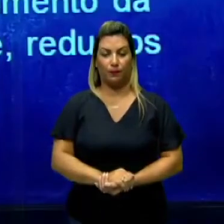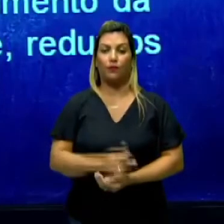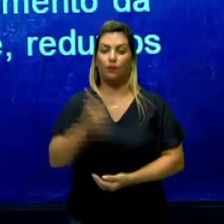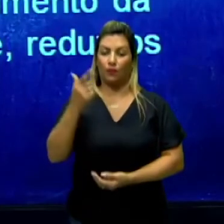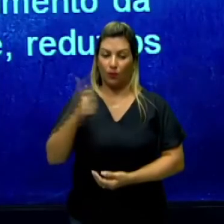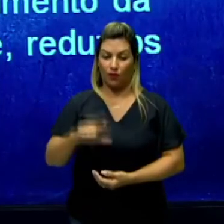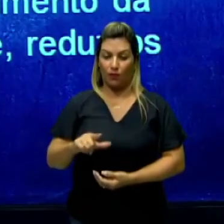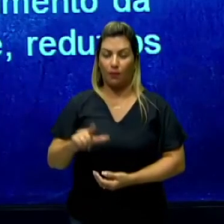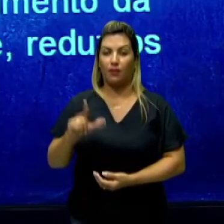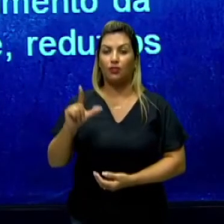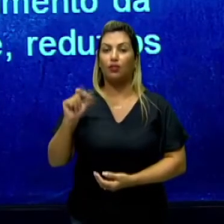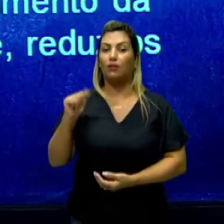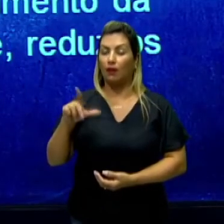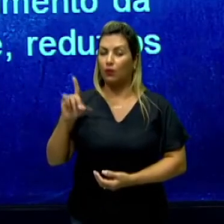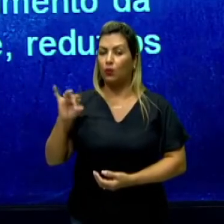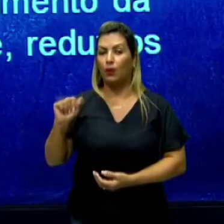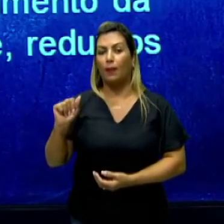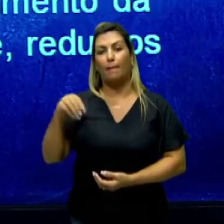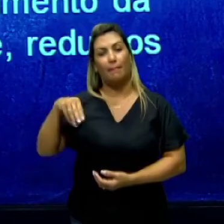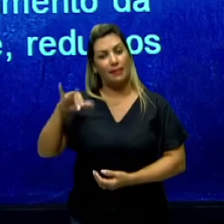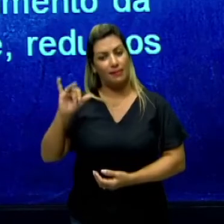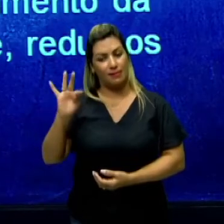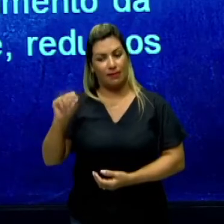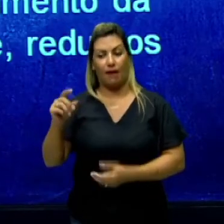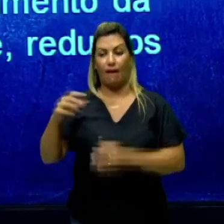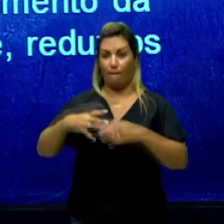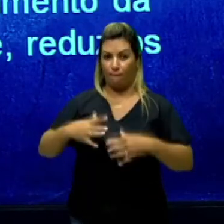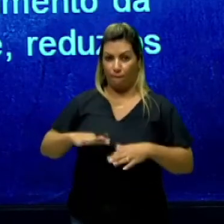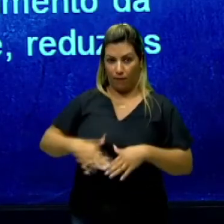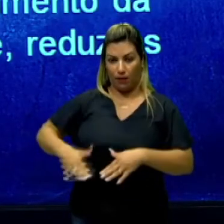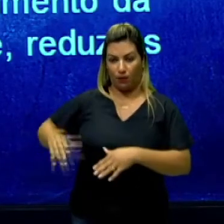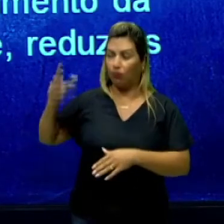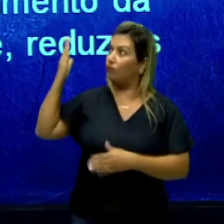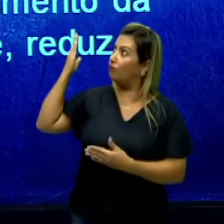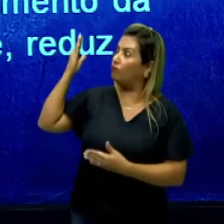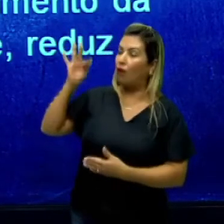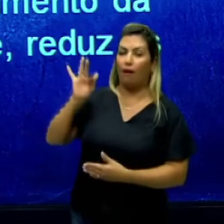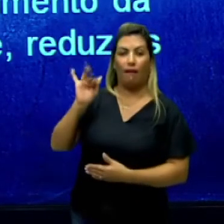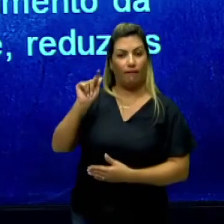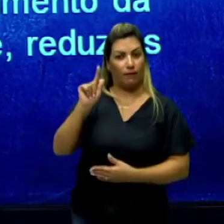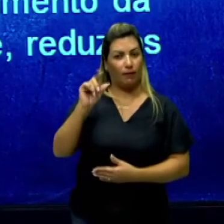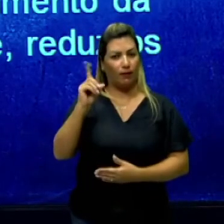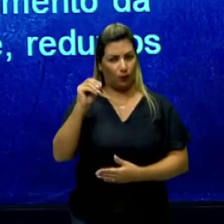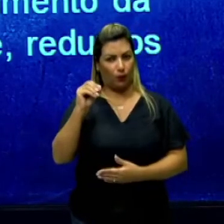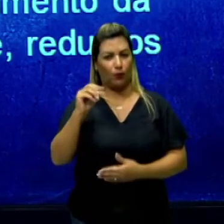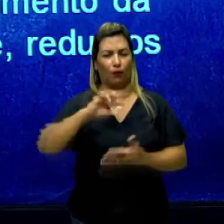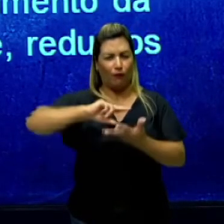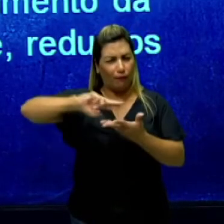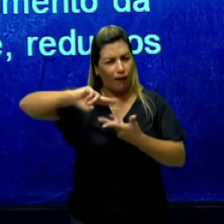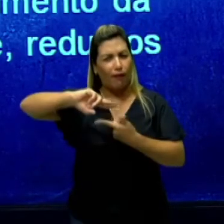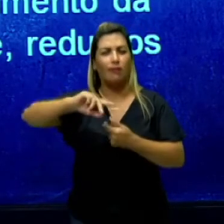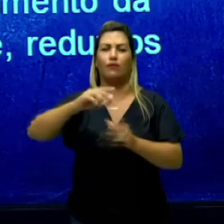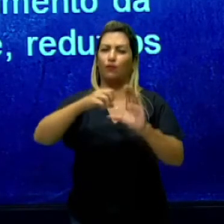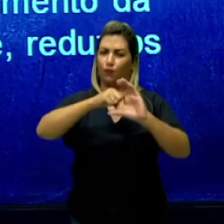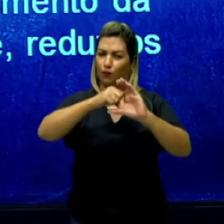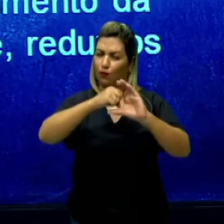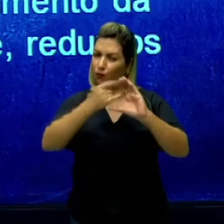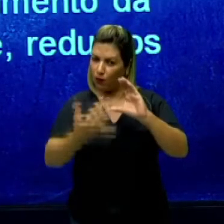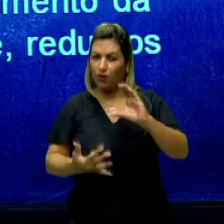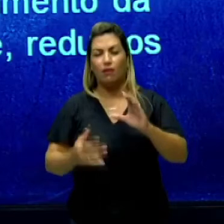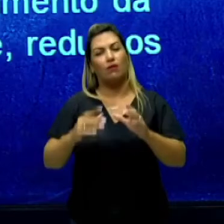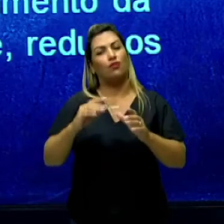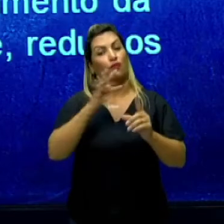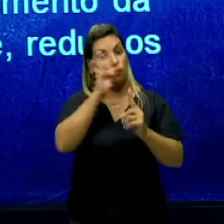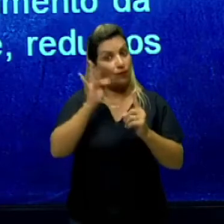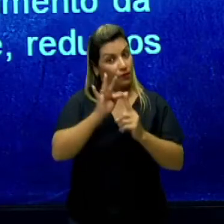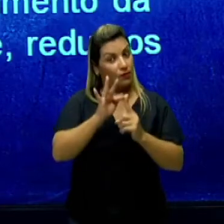Novamente, uma glândula mista, o fígado. O fígado é um órgão espetacular, ele tem inúmeras funções. Mas falando da